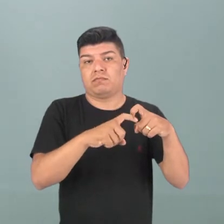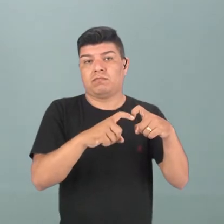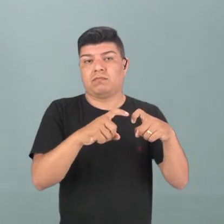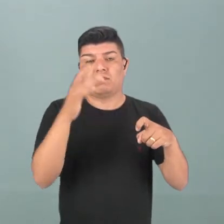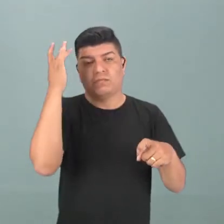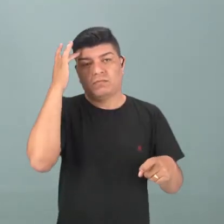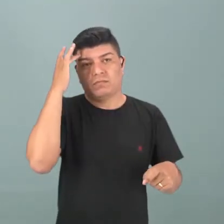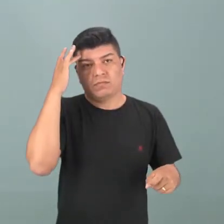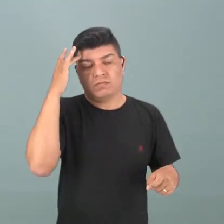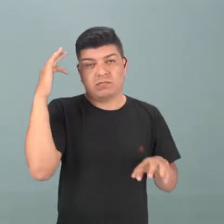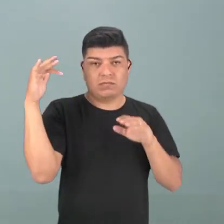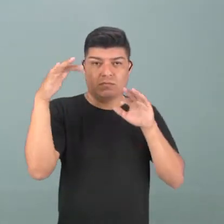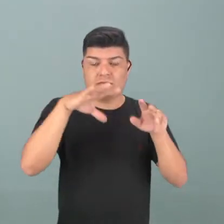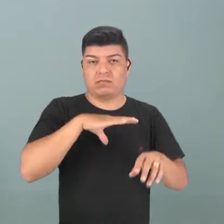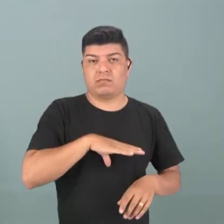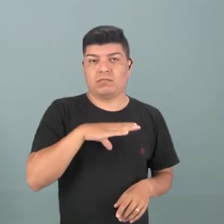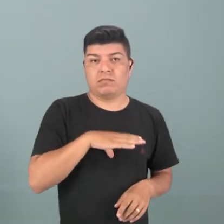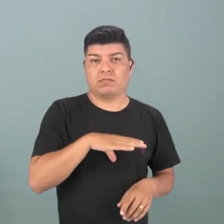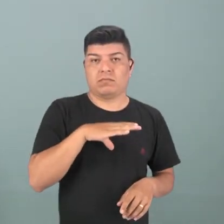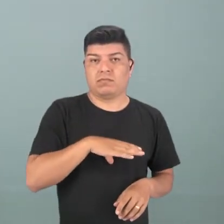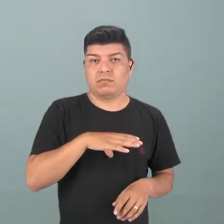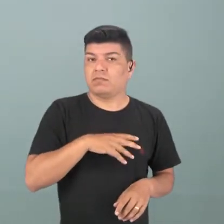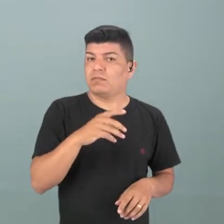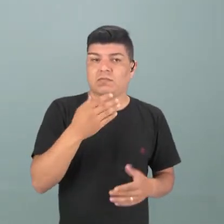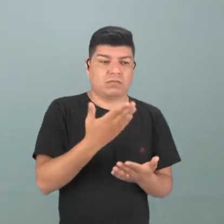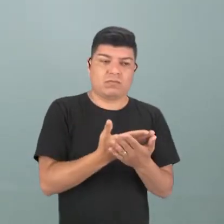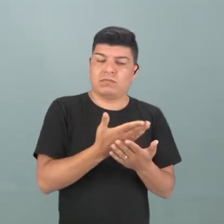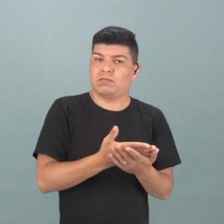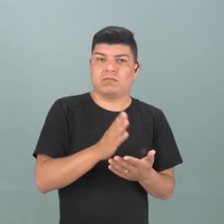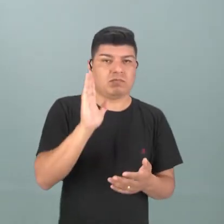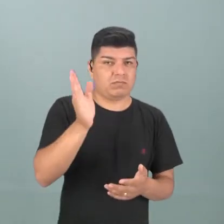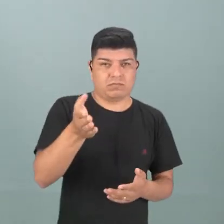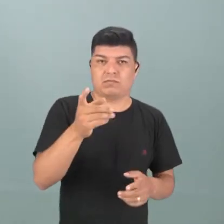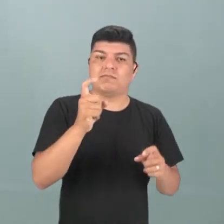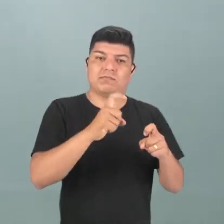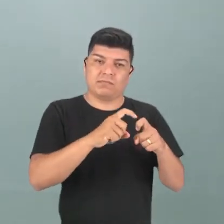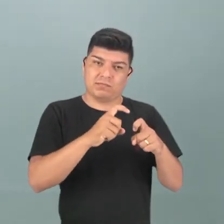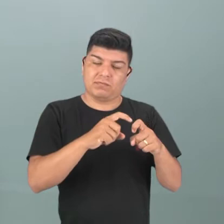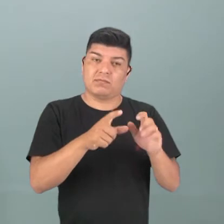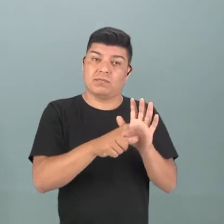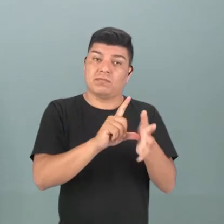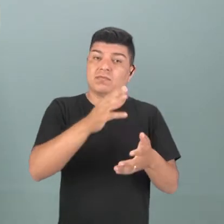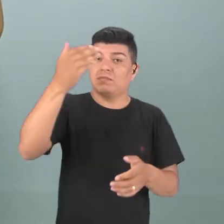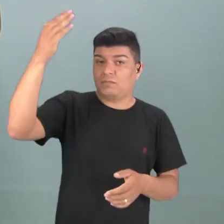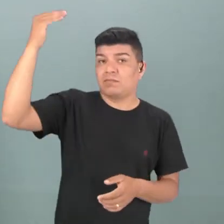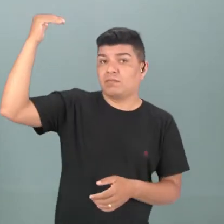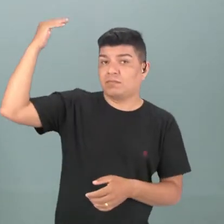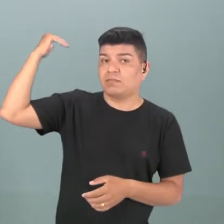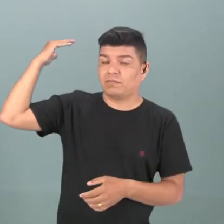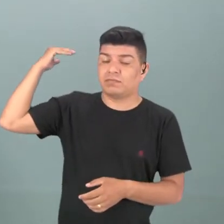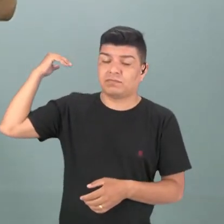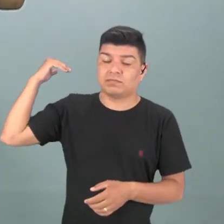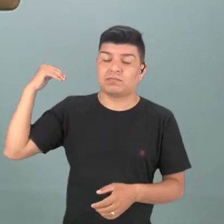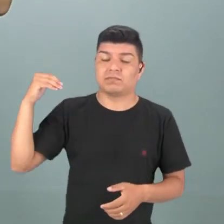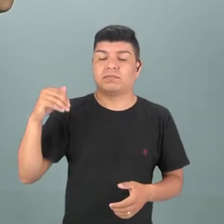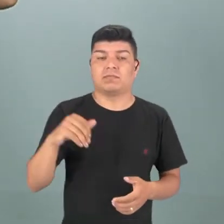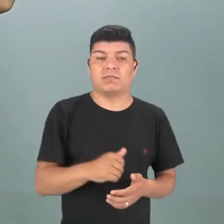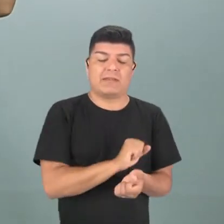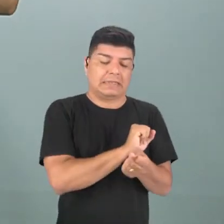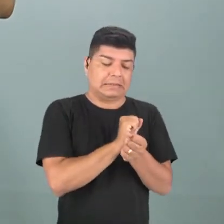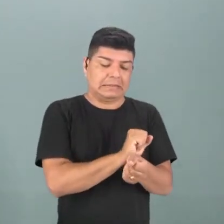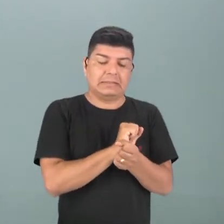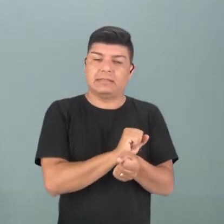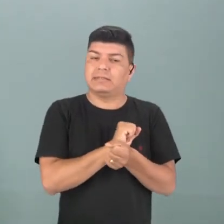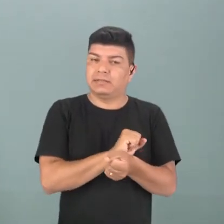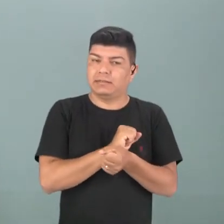para a cidade, né, estudou um pouco, já é doutor, né? Porque antigamente, né, na época lá, escravidão,